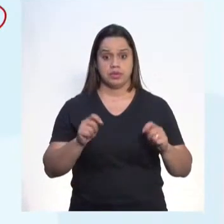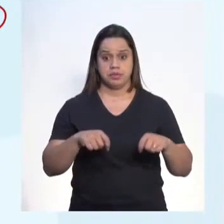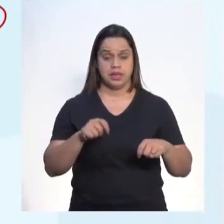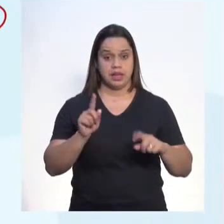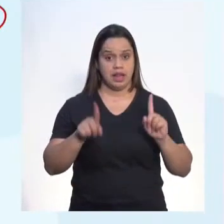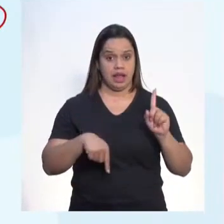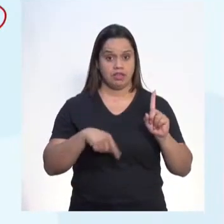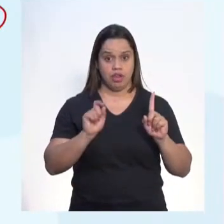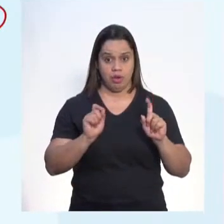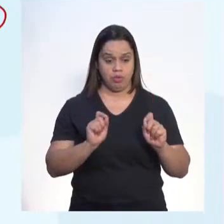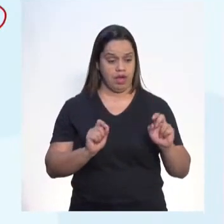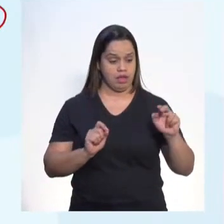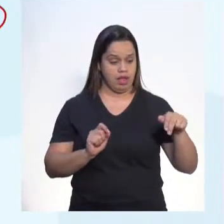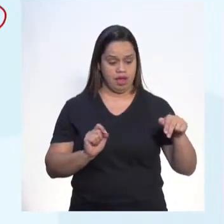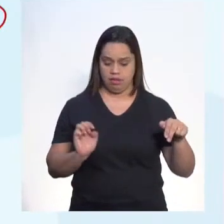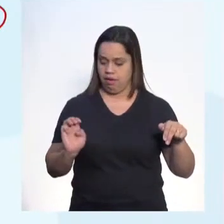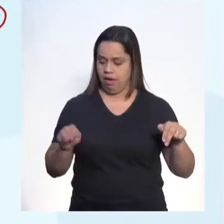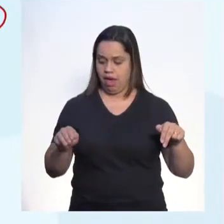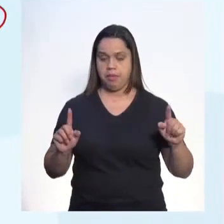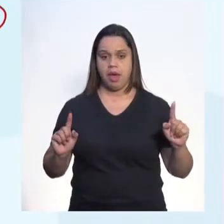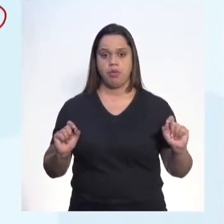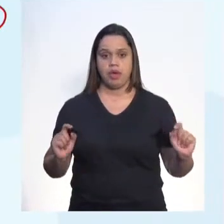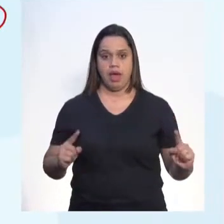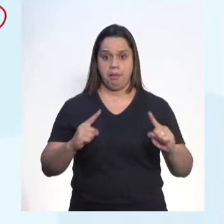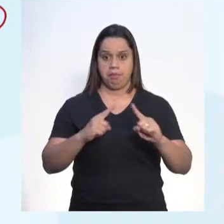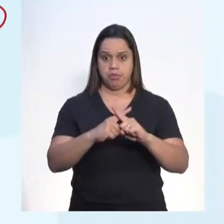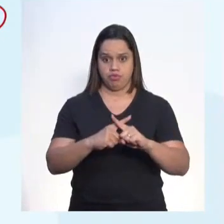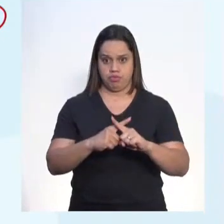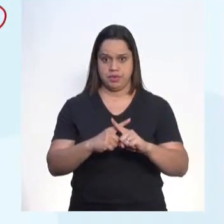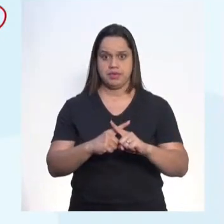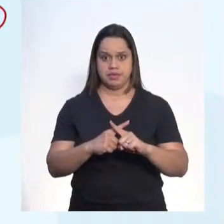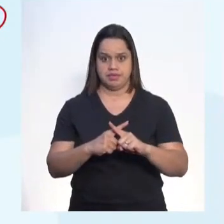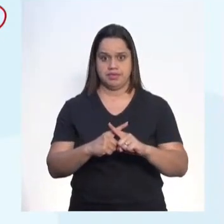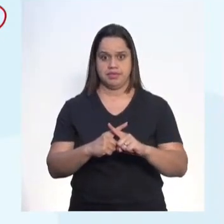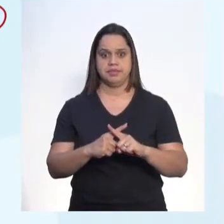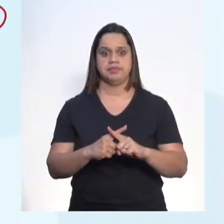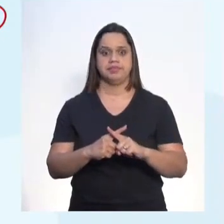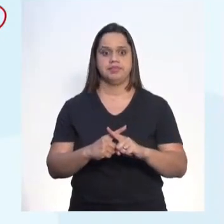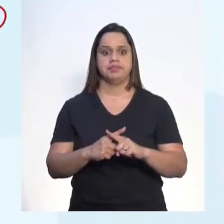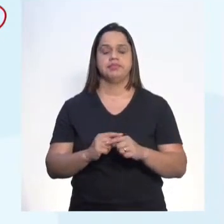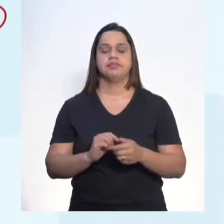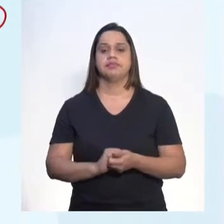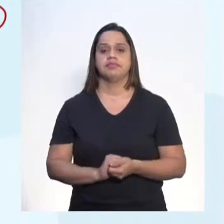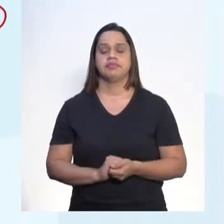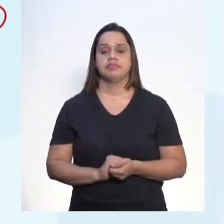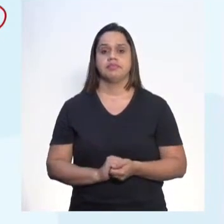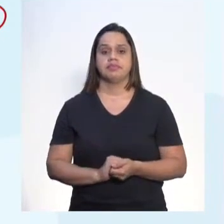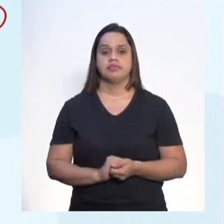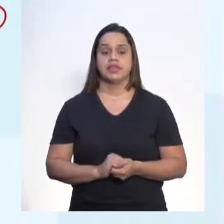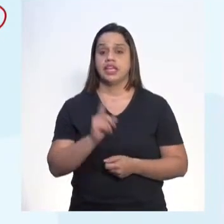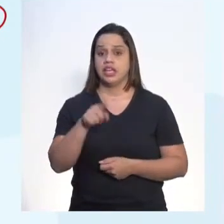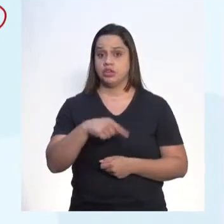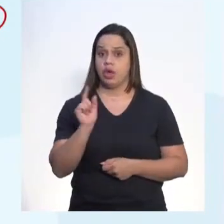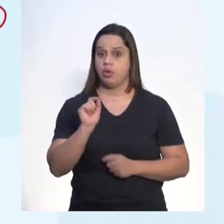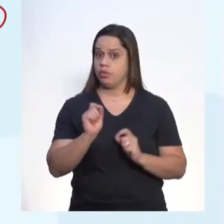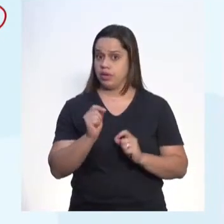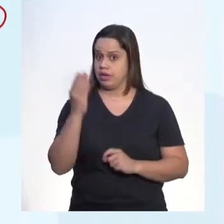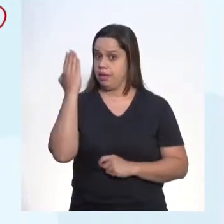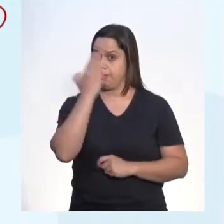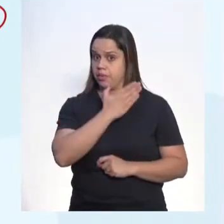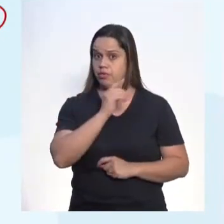ser a multiplicação de N por M. E isso é